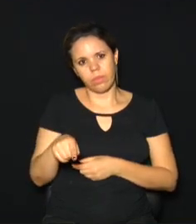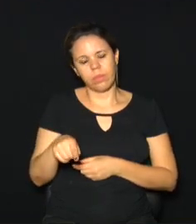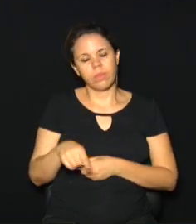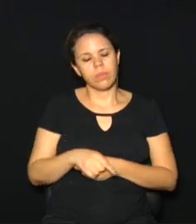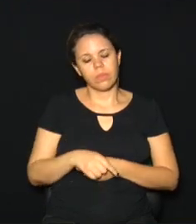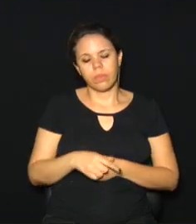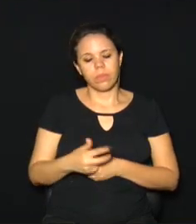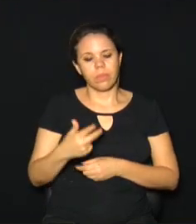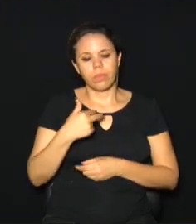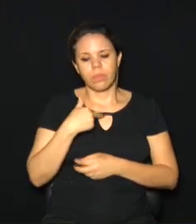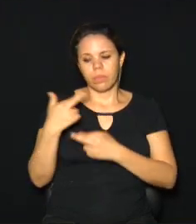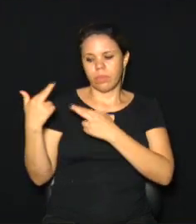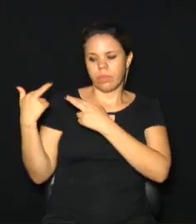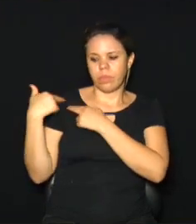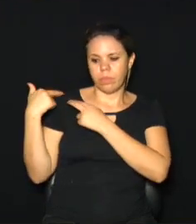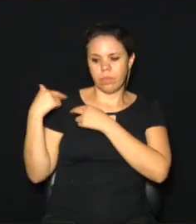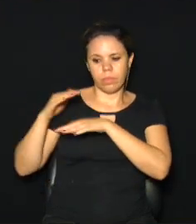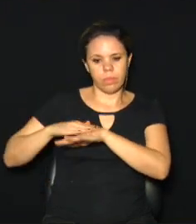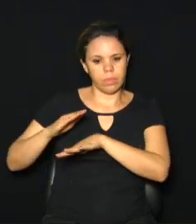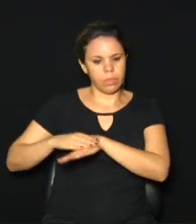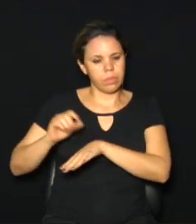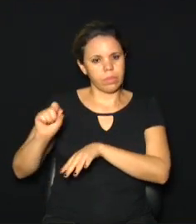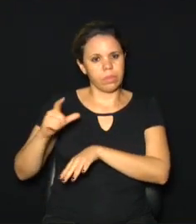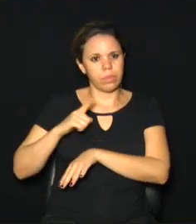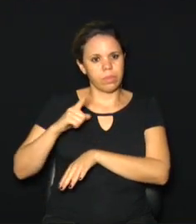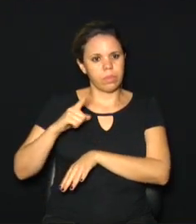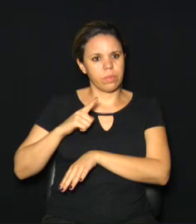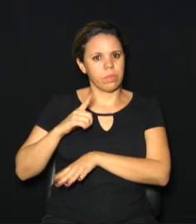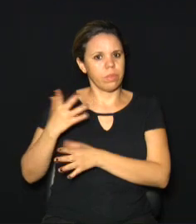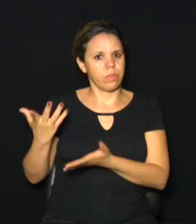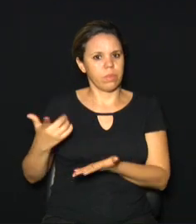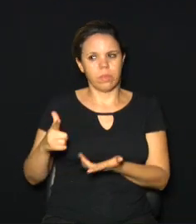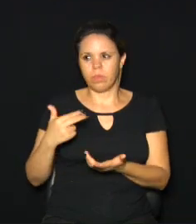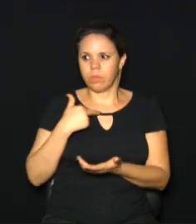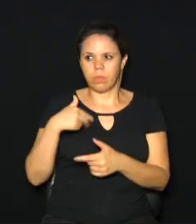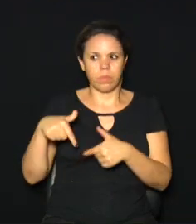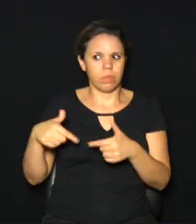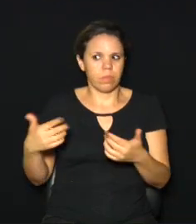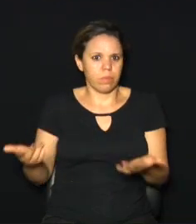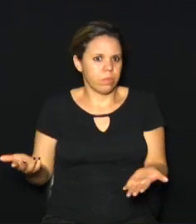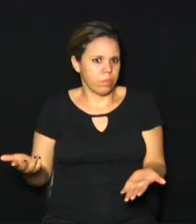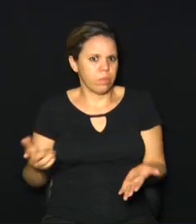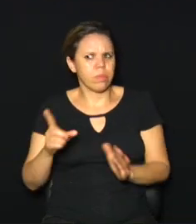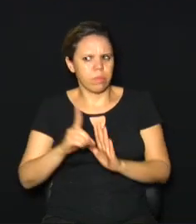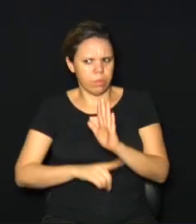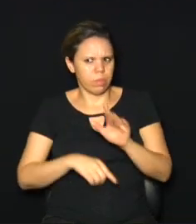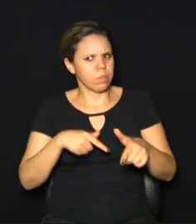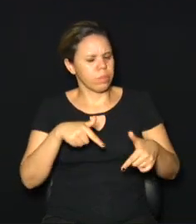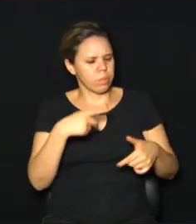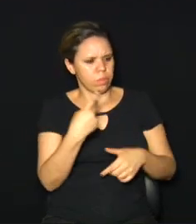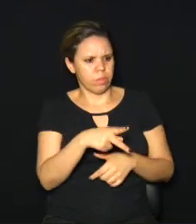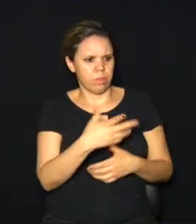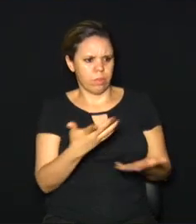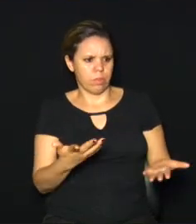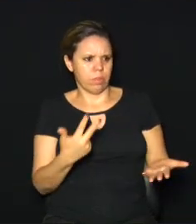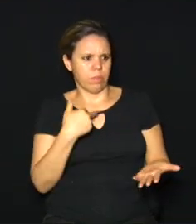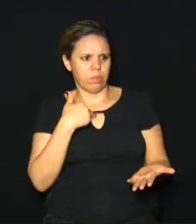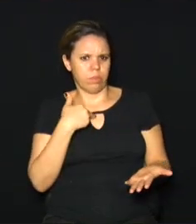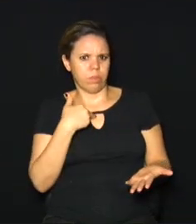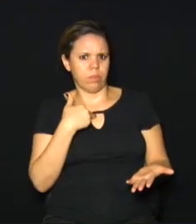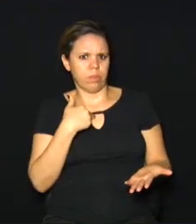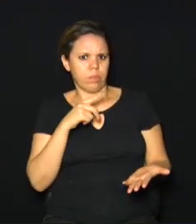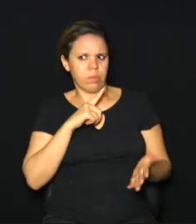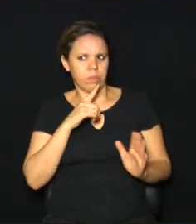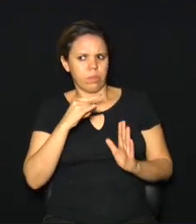não pode ser responsabilizado pelo fato de existir um óbice porque ele não pode trabalhar. Ele tem direito ao trabalho. Se não pode, existe um óbice,